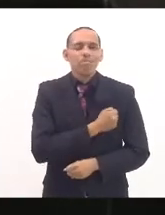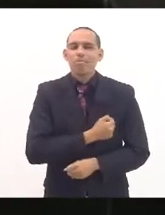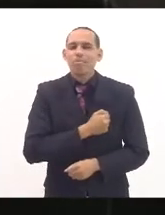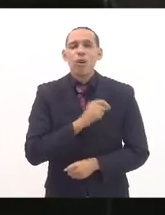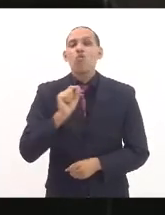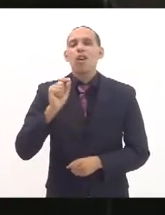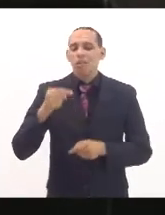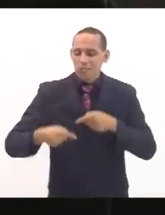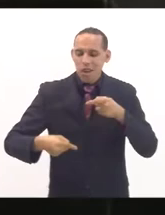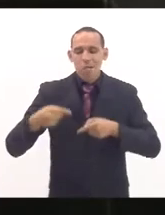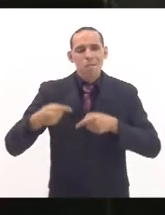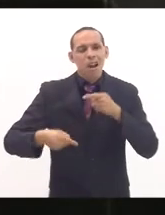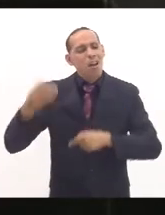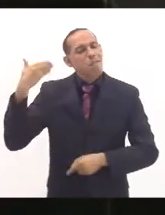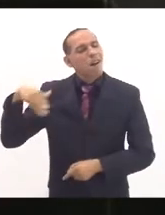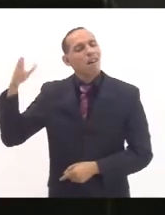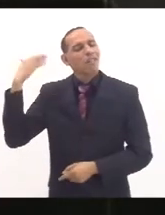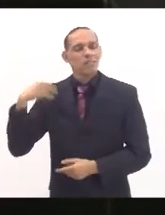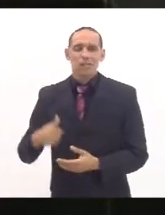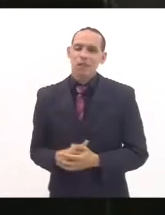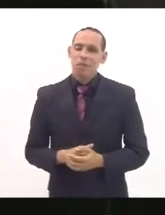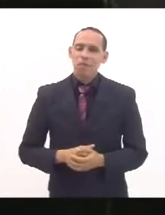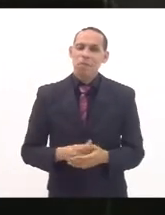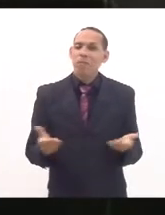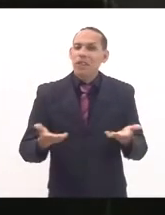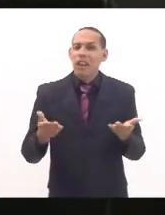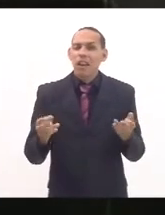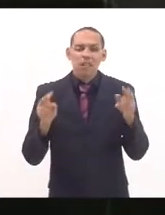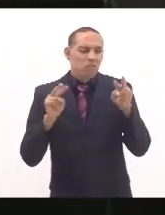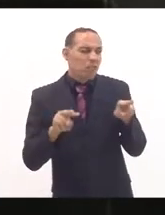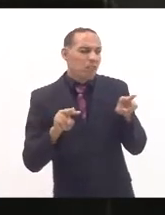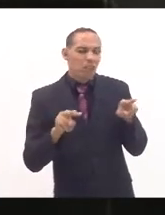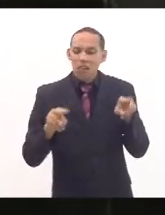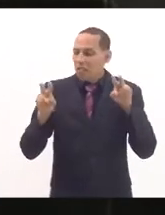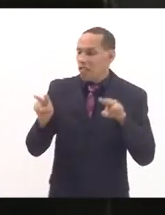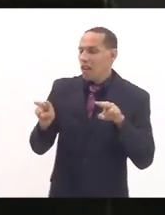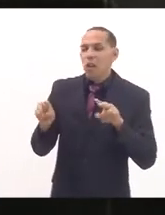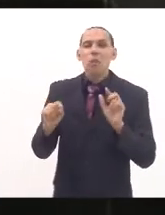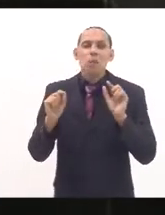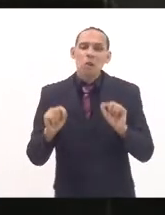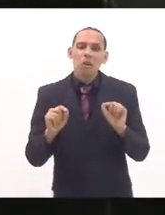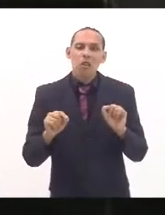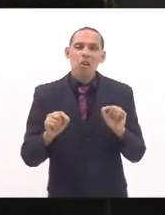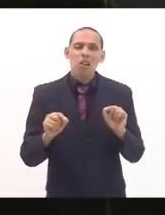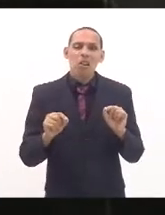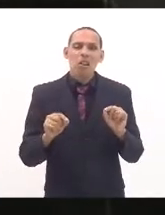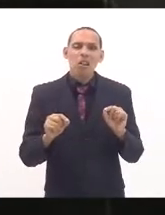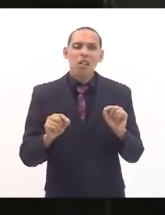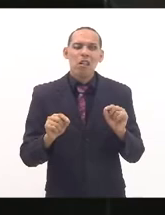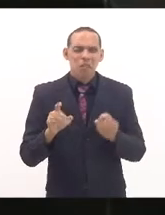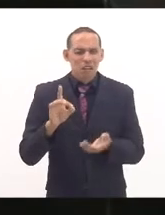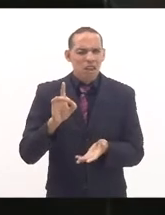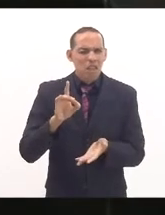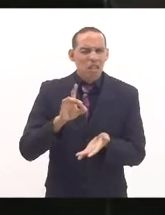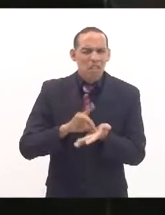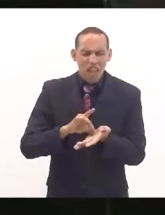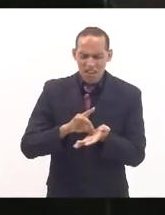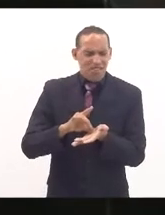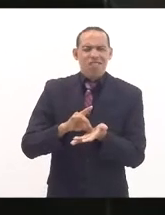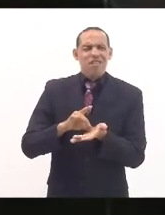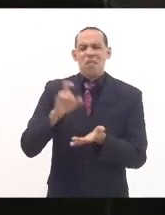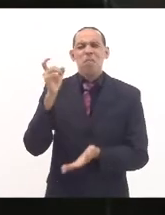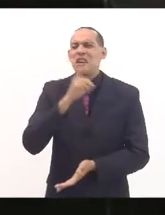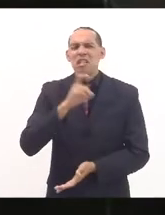do debate que era feito, agora só se chega aqui para falar em verdades,